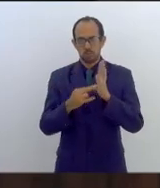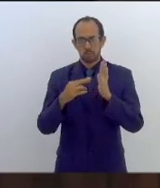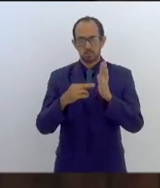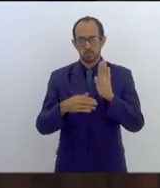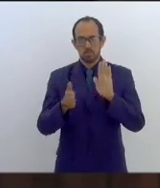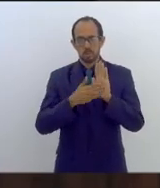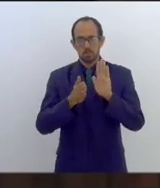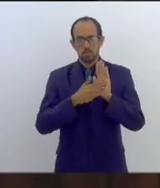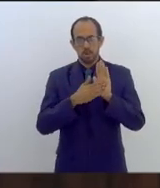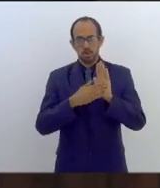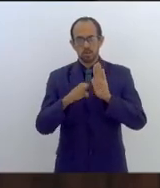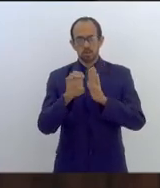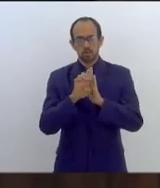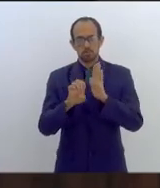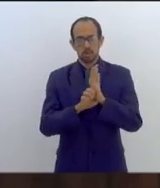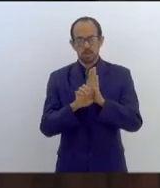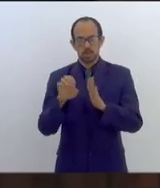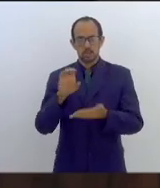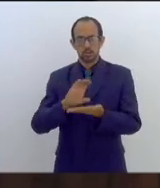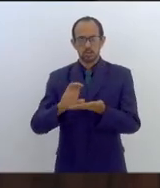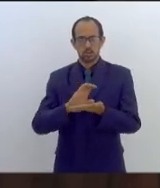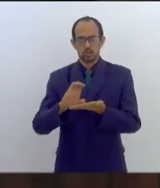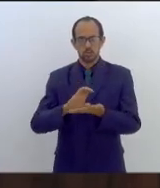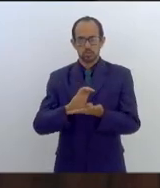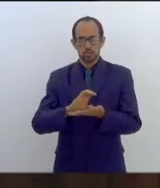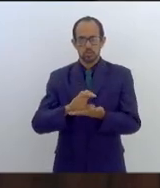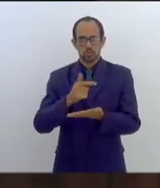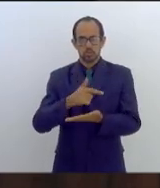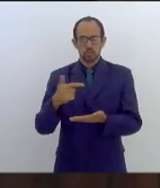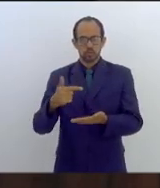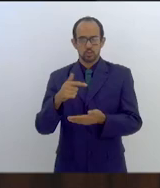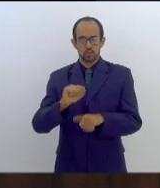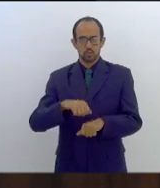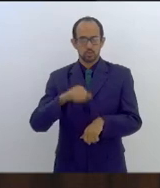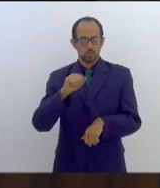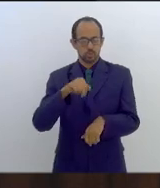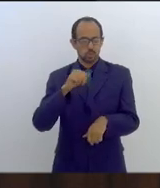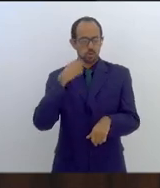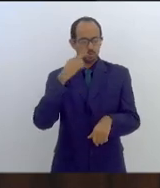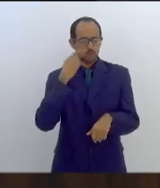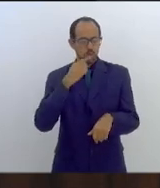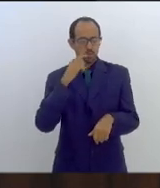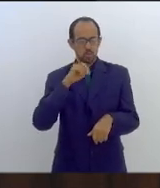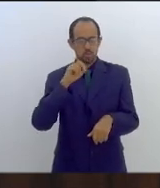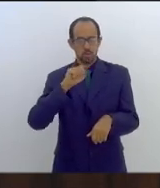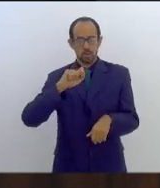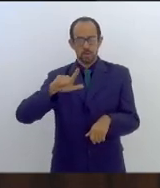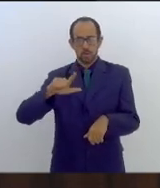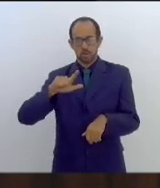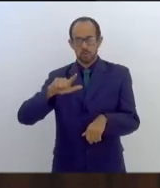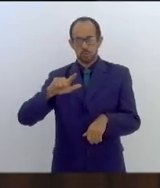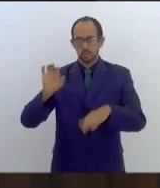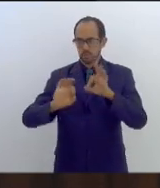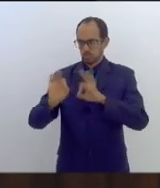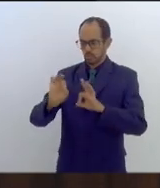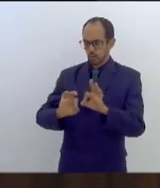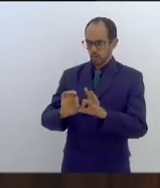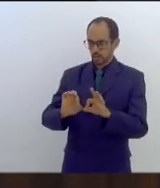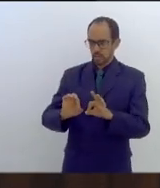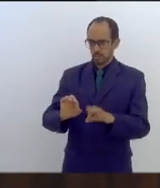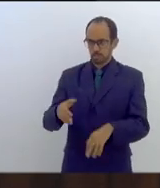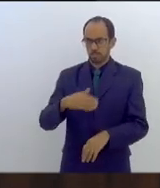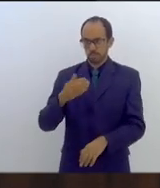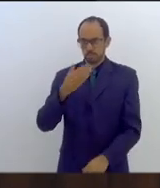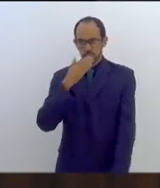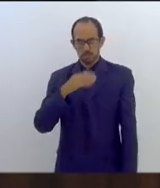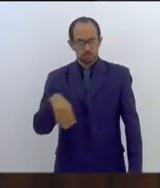proposta de emenda constitucional número 72 de 22, de autoria do deputado Noel de Carvalho. Questão de ordem pedida pelo deputado Noel